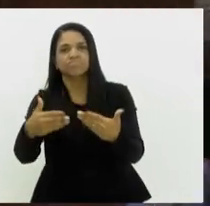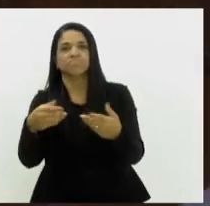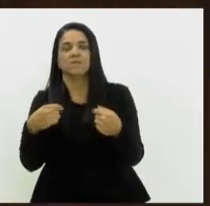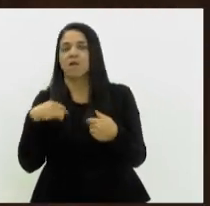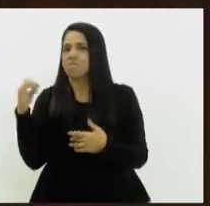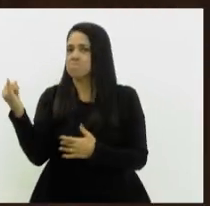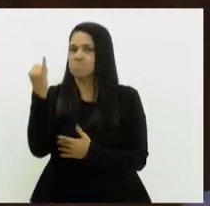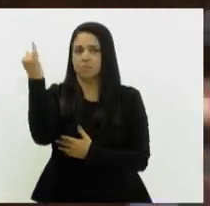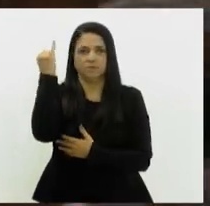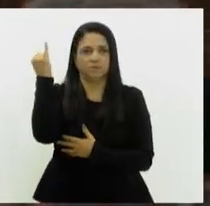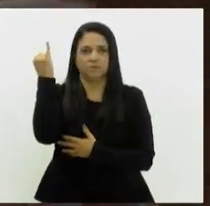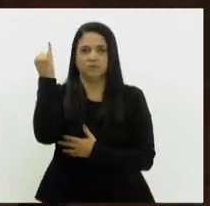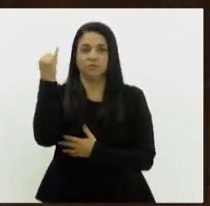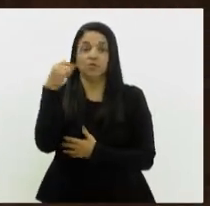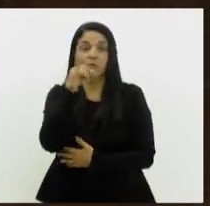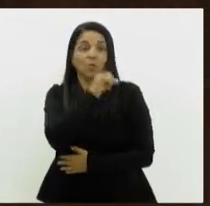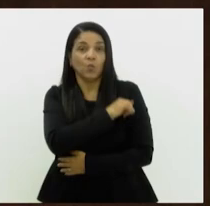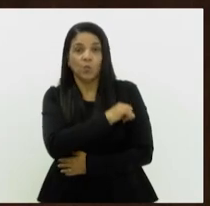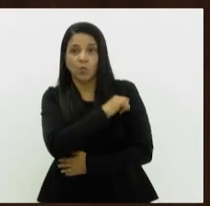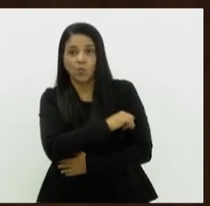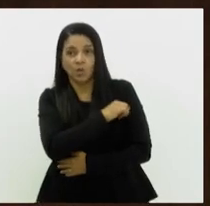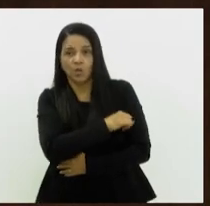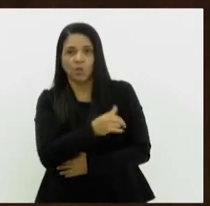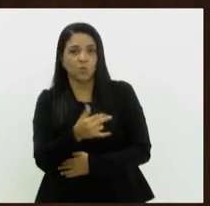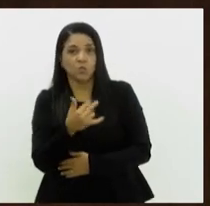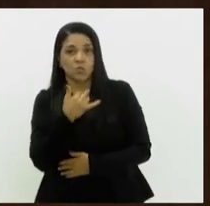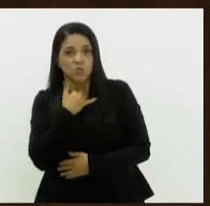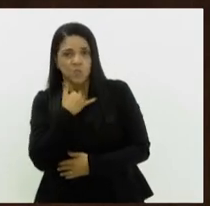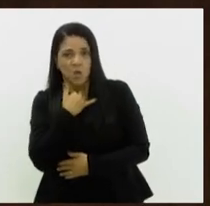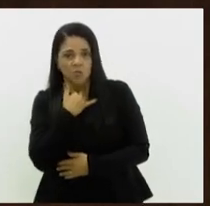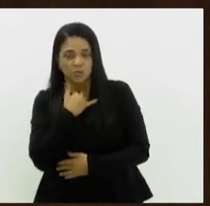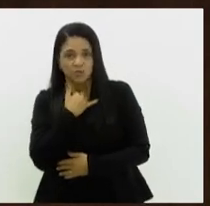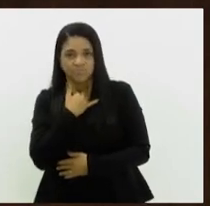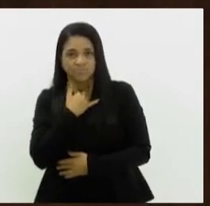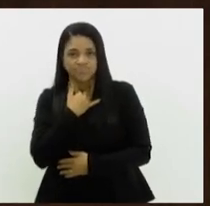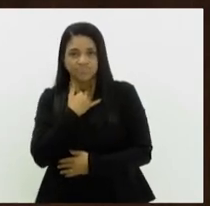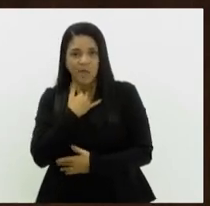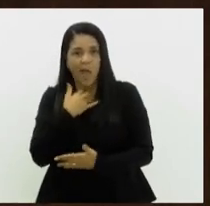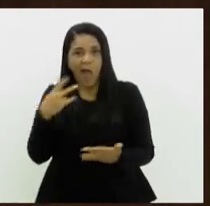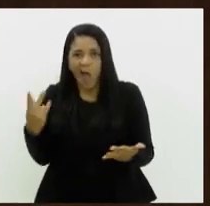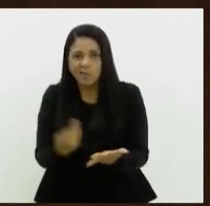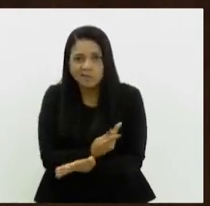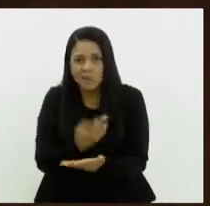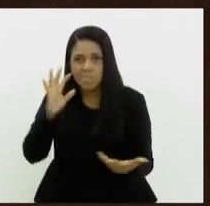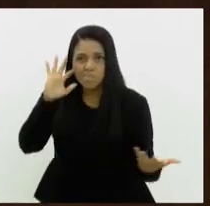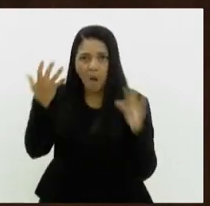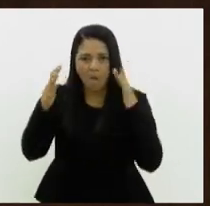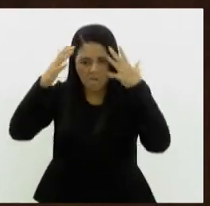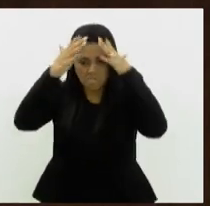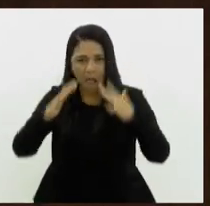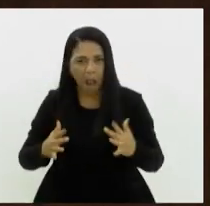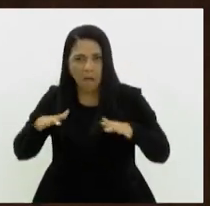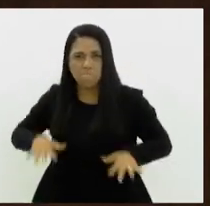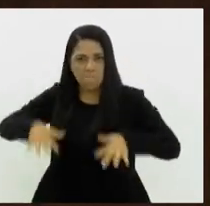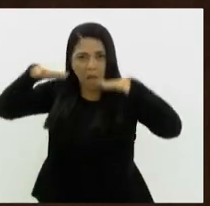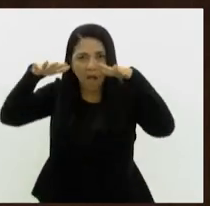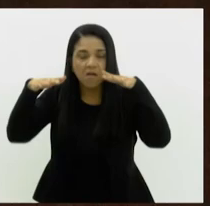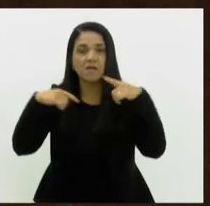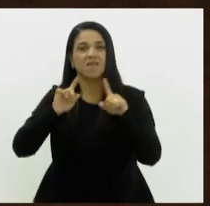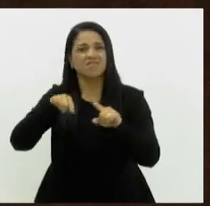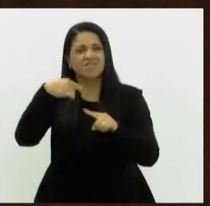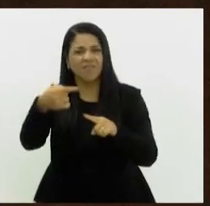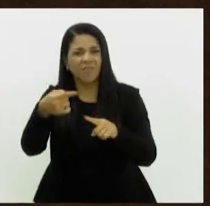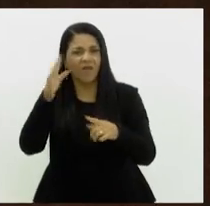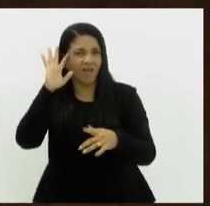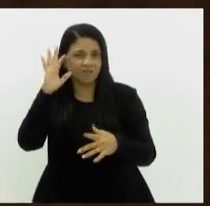é fundamental. O Rio não pode deixar que a tragédia aconteça para só depois debater o que está acontecendo. E aí eu